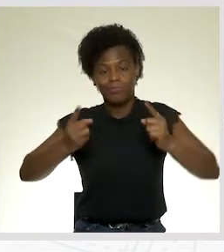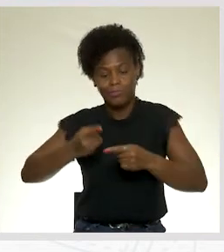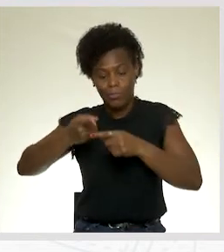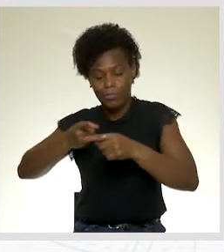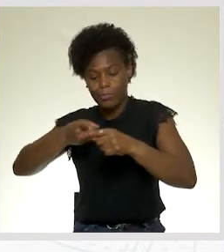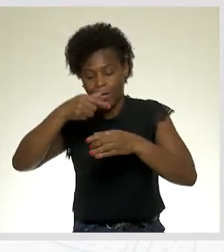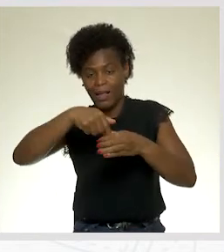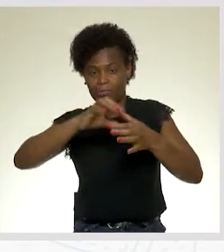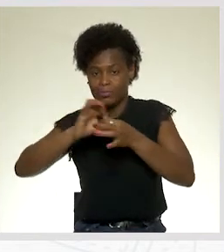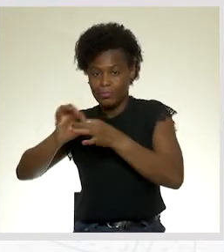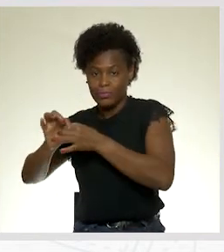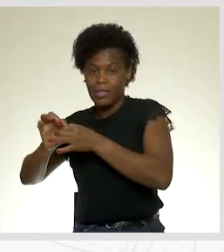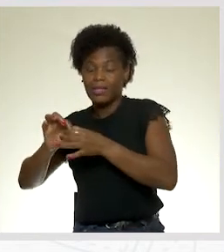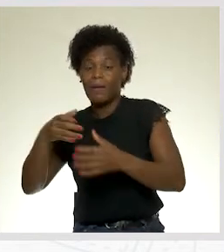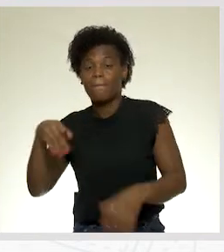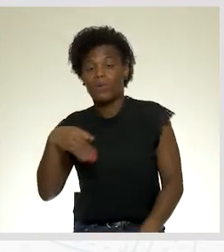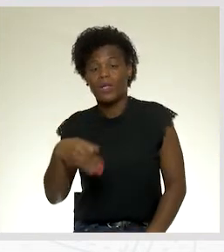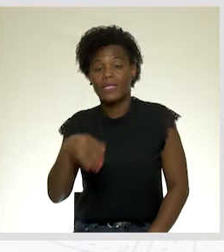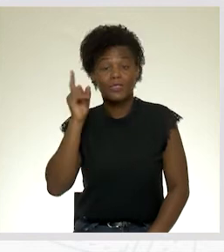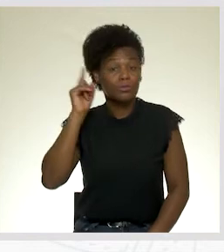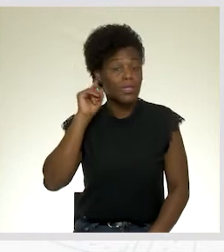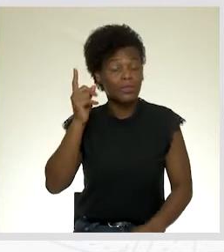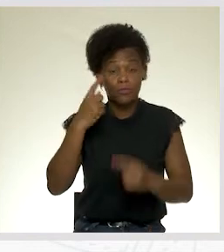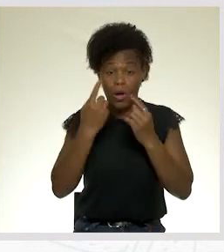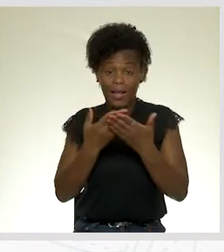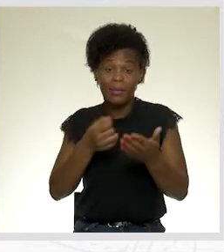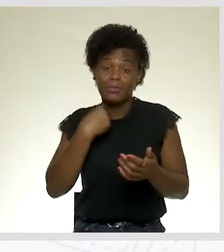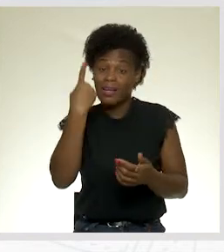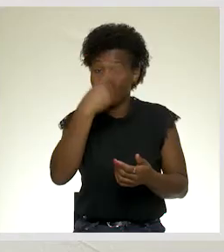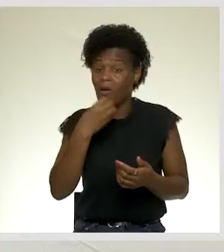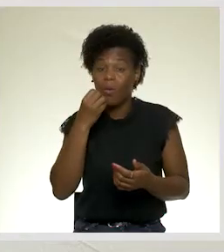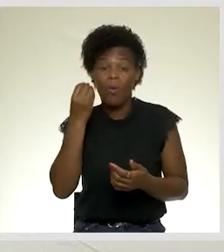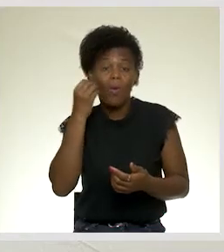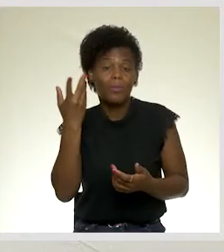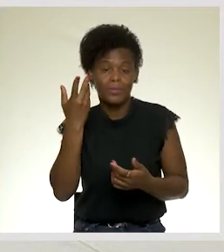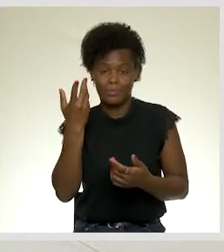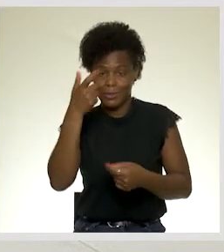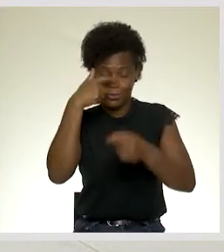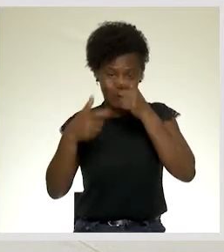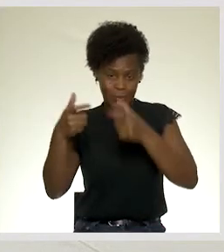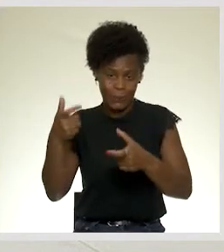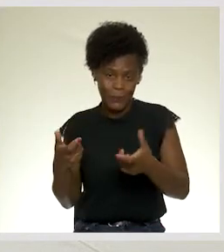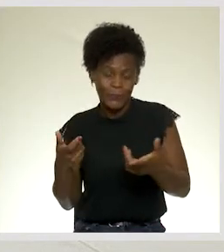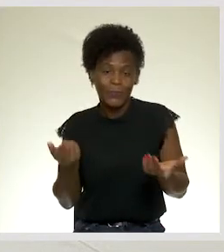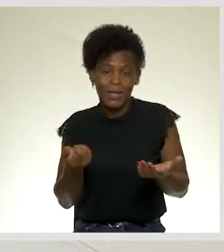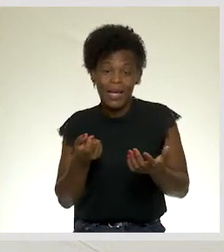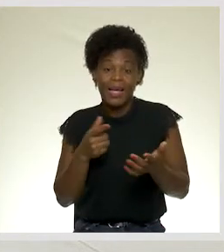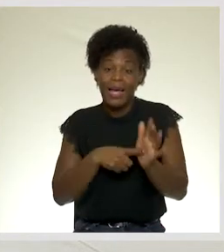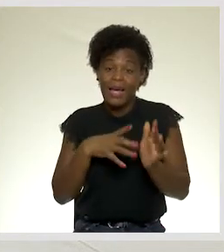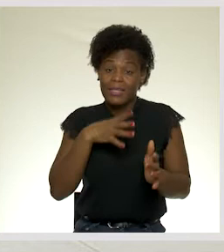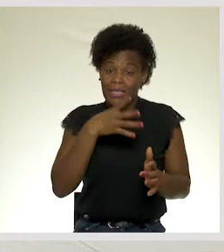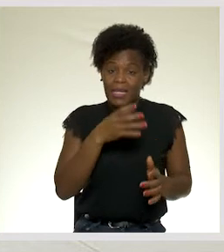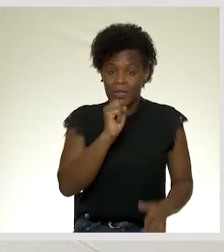são indispensáveis à manifestação das características genéticas dos seres vivos. Ou seja, o gene possui a